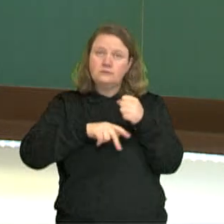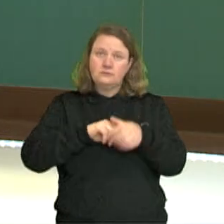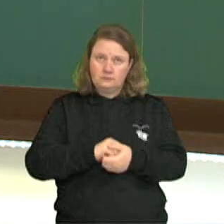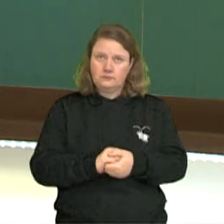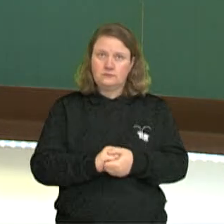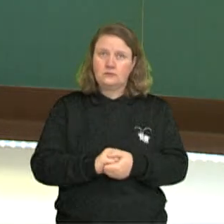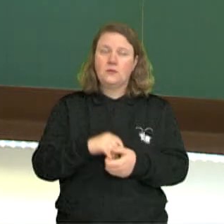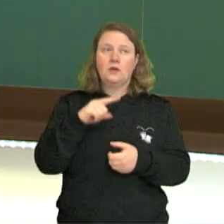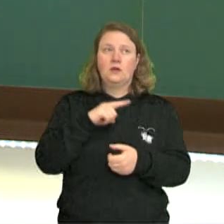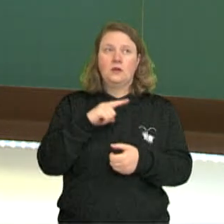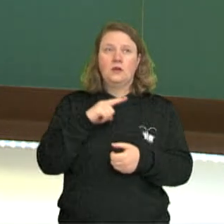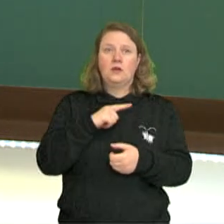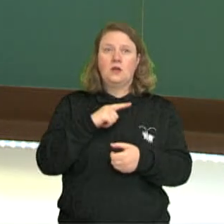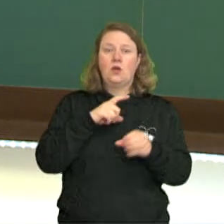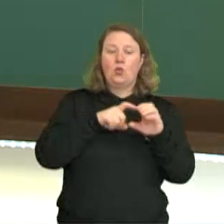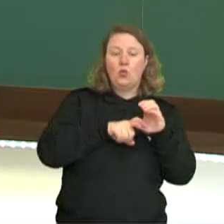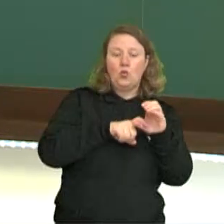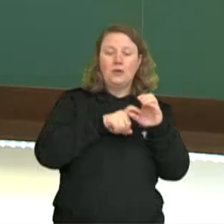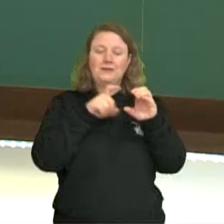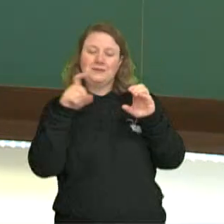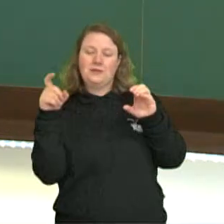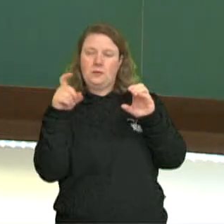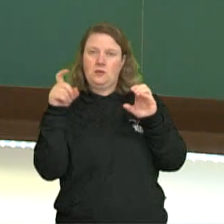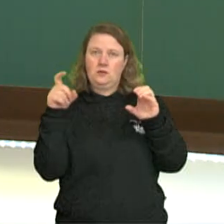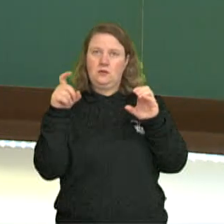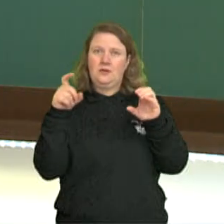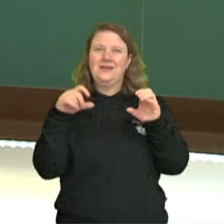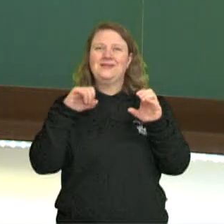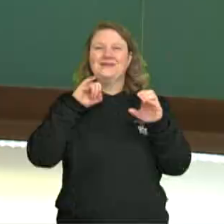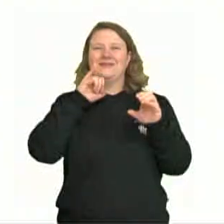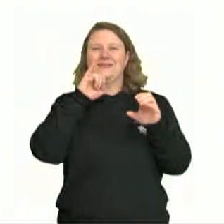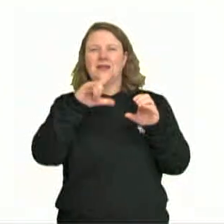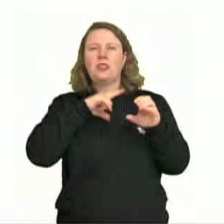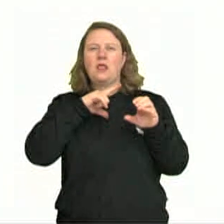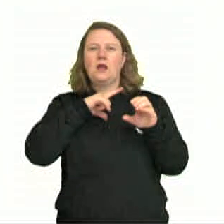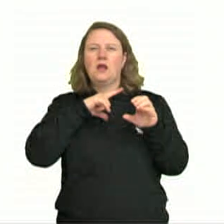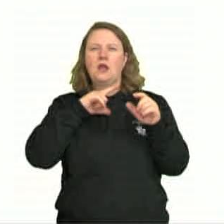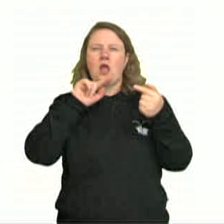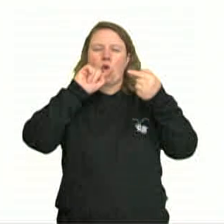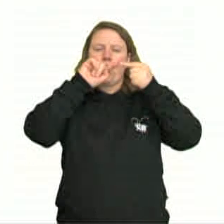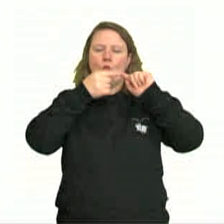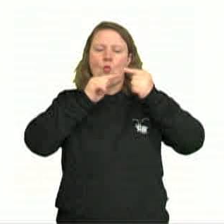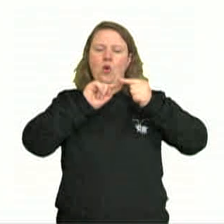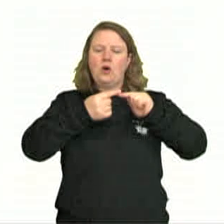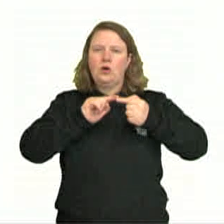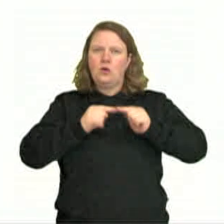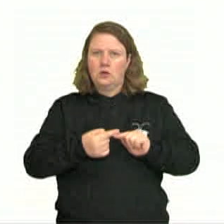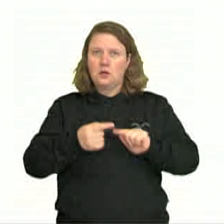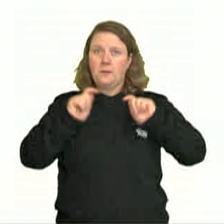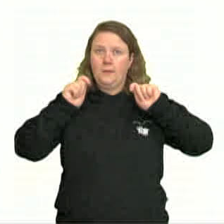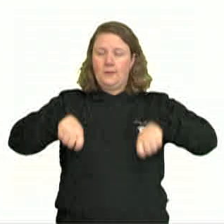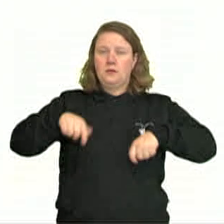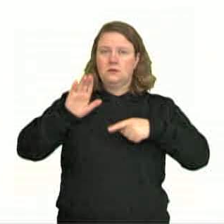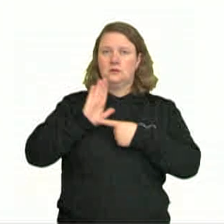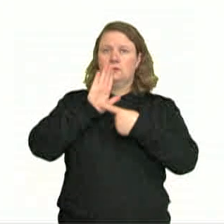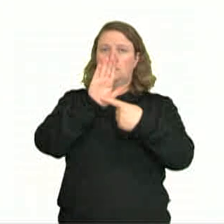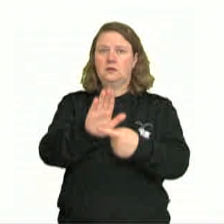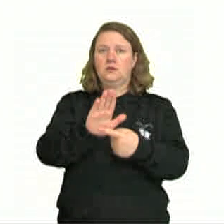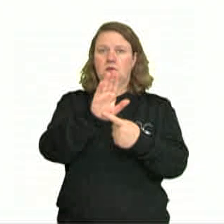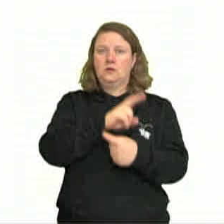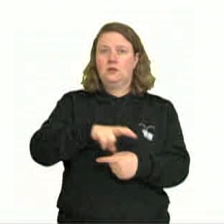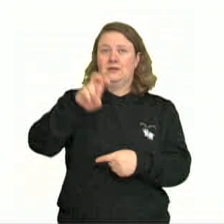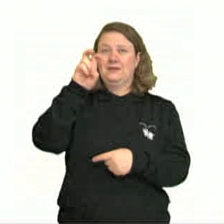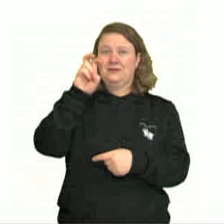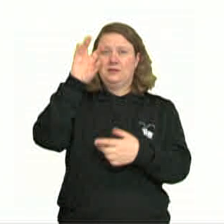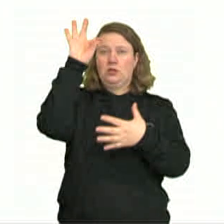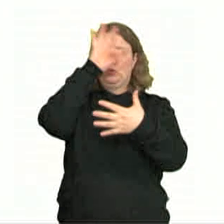são independentes. Quando há conectivos entre as orações coordenadas, eles podem apresentar 5 relações